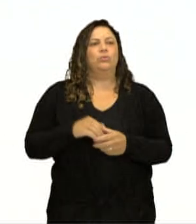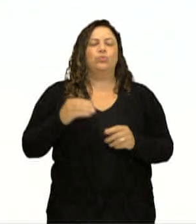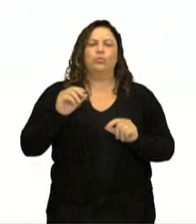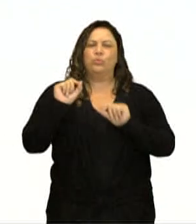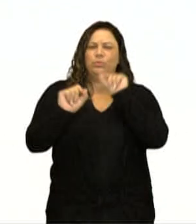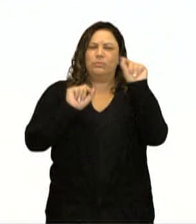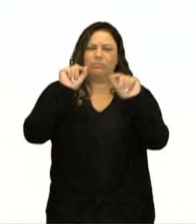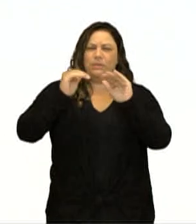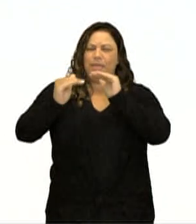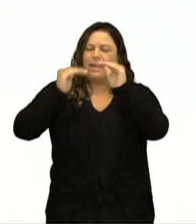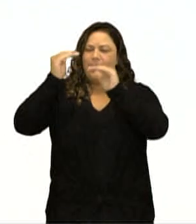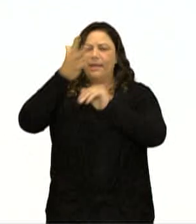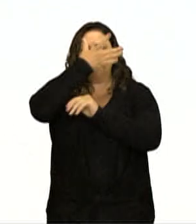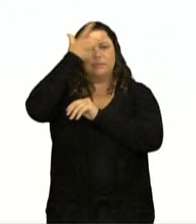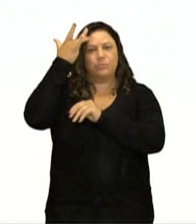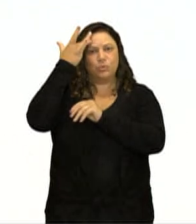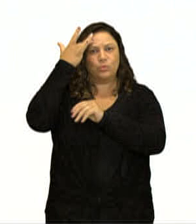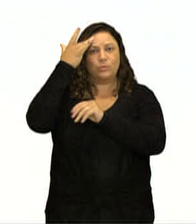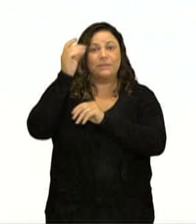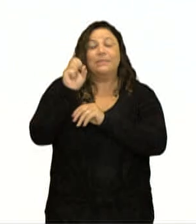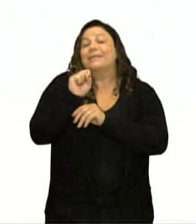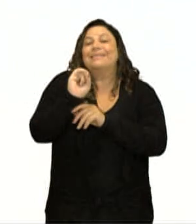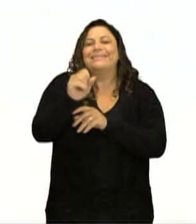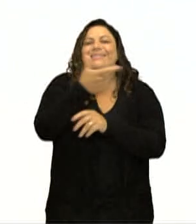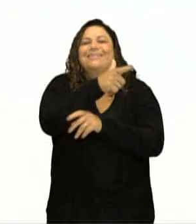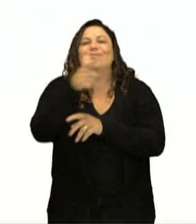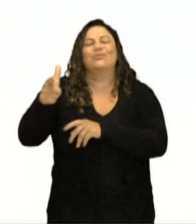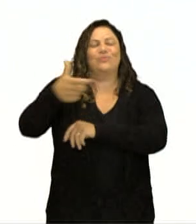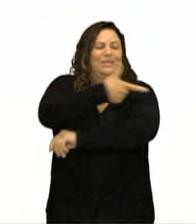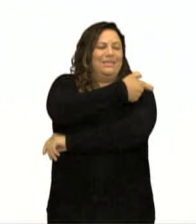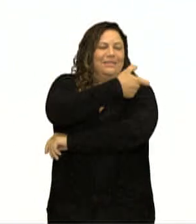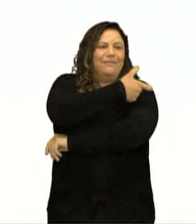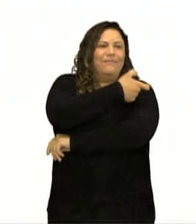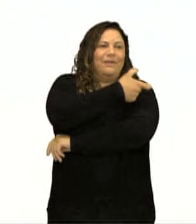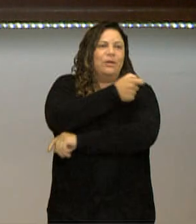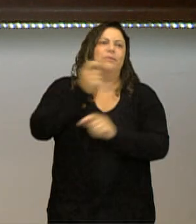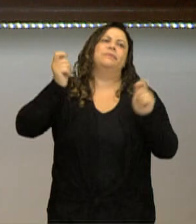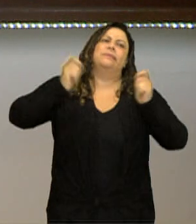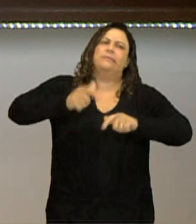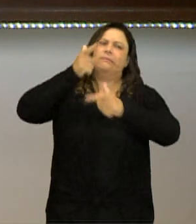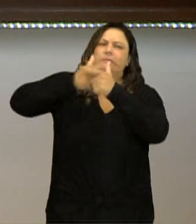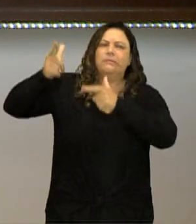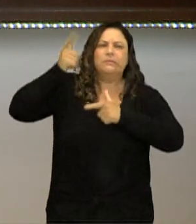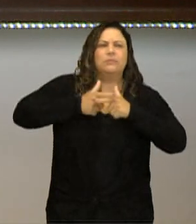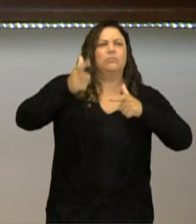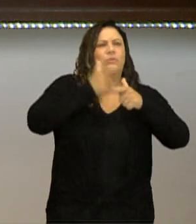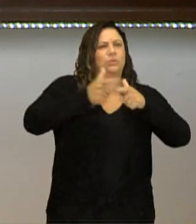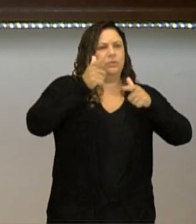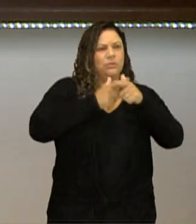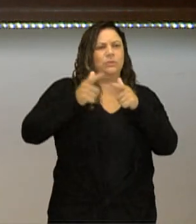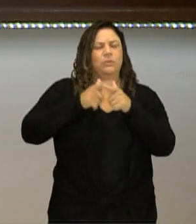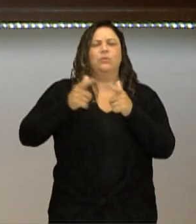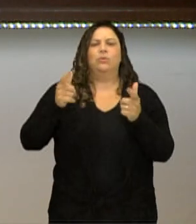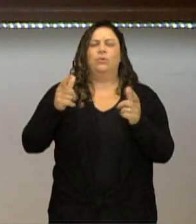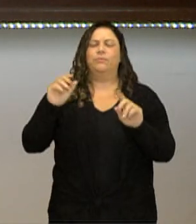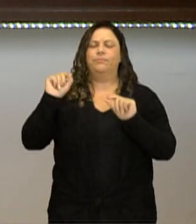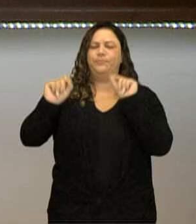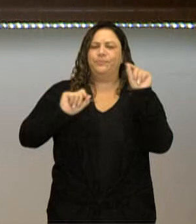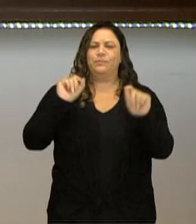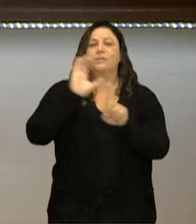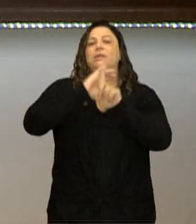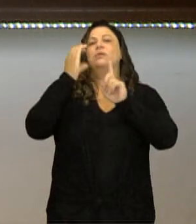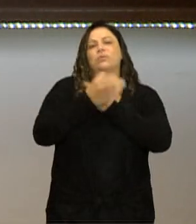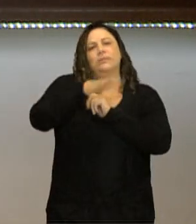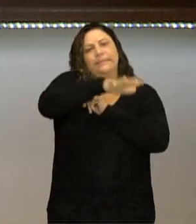benesses sanitárias, todas decorrentes de uma compreensão inédita do mundo microscópico, fez a expectativa de vida crescer no